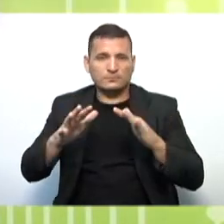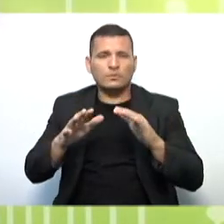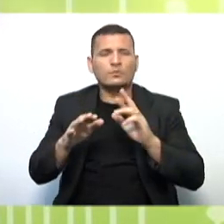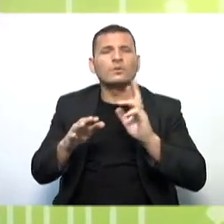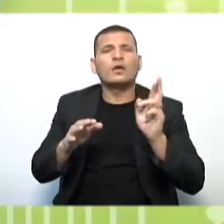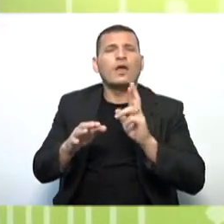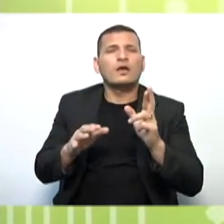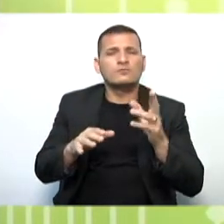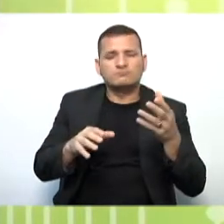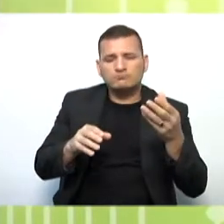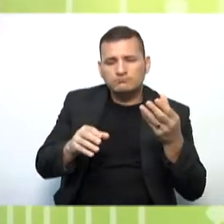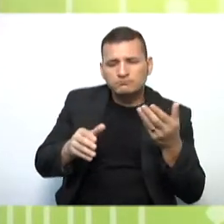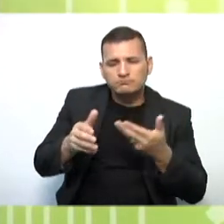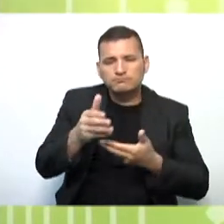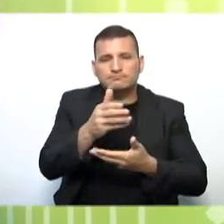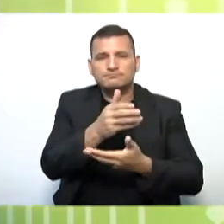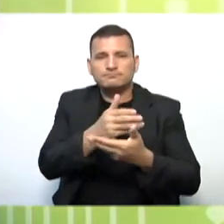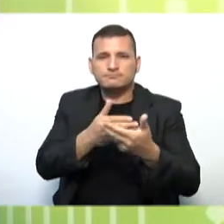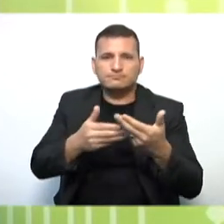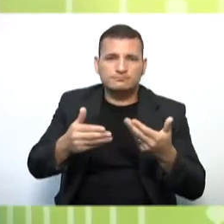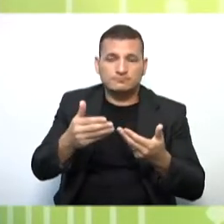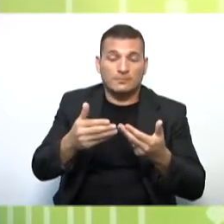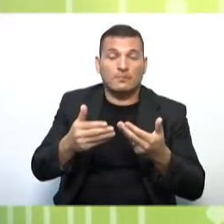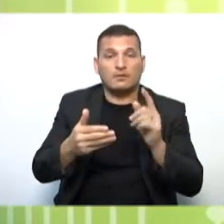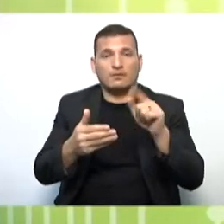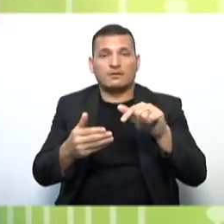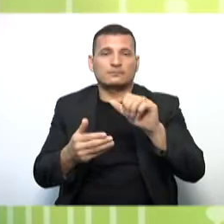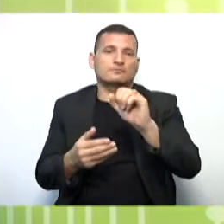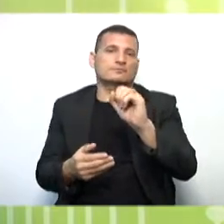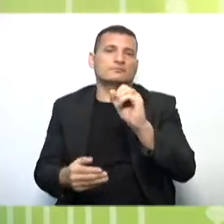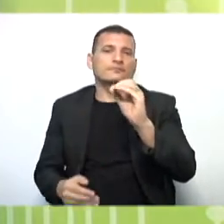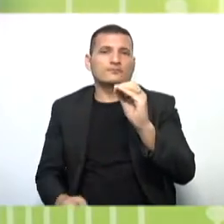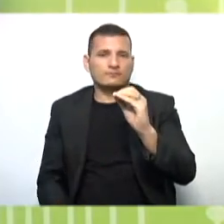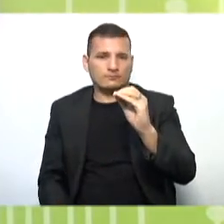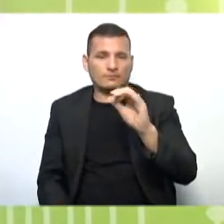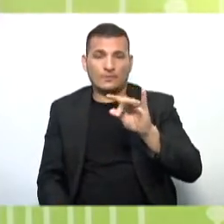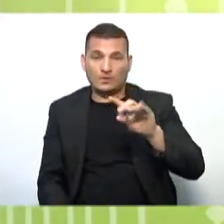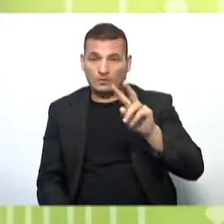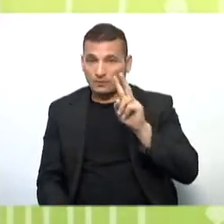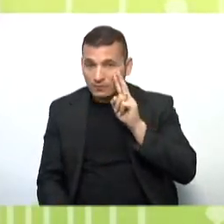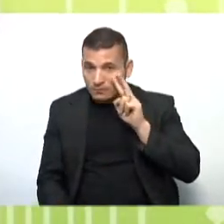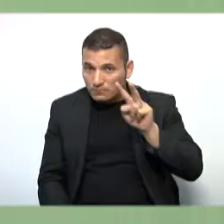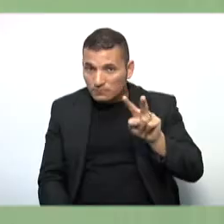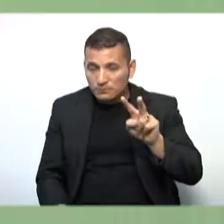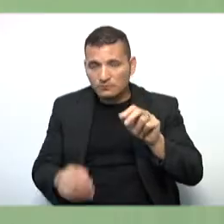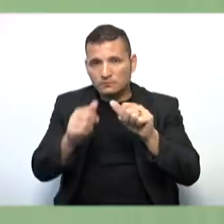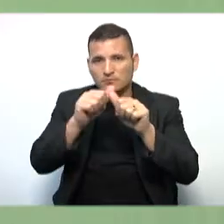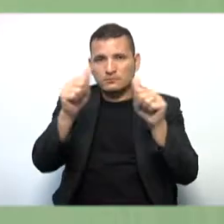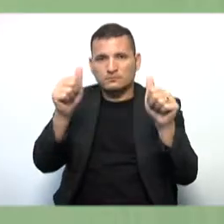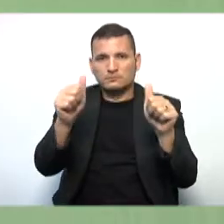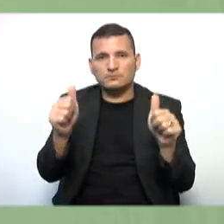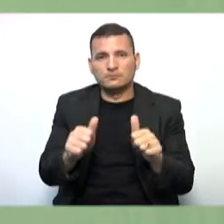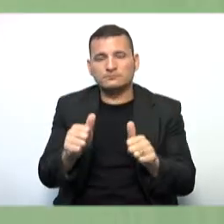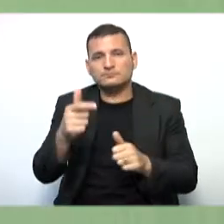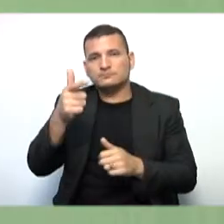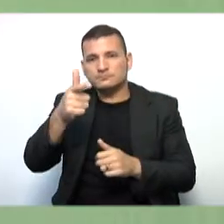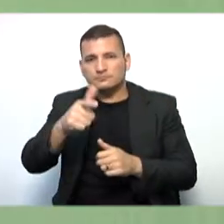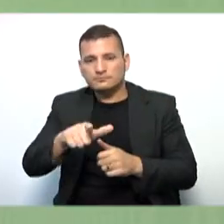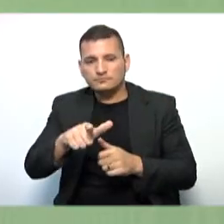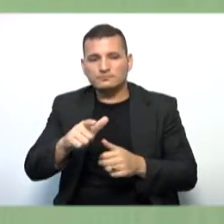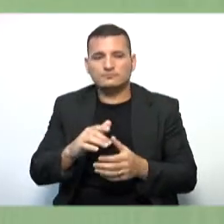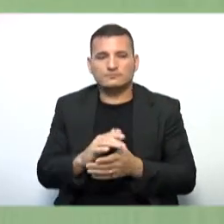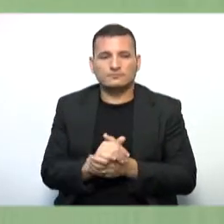isso tudo é o nosso sistema operacional. Só vamos olhar aqui na imagem novamente. Imaginem